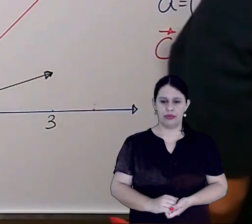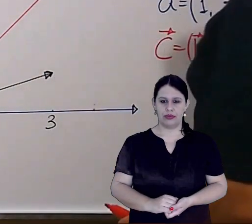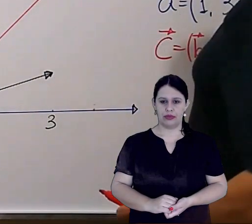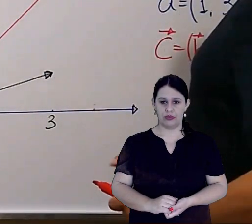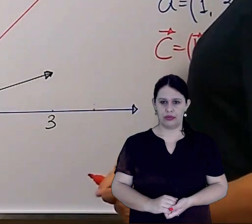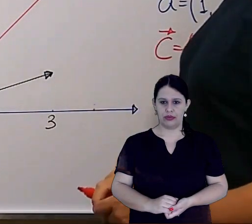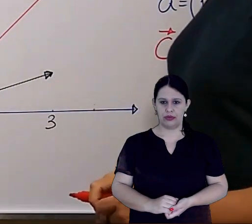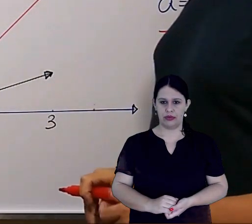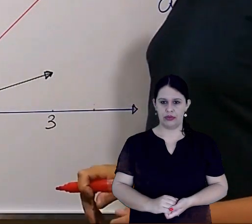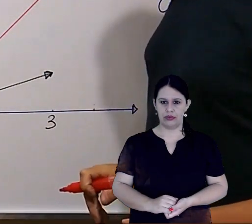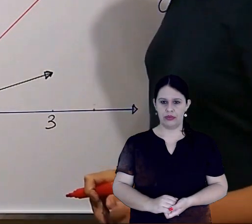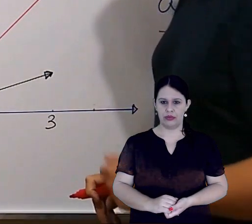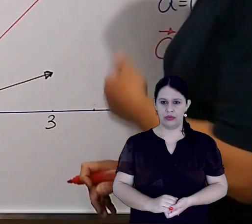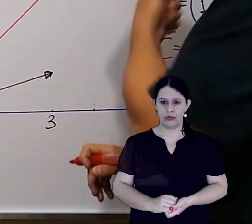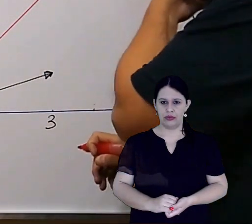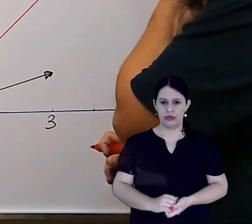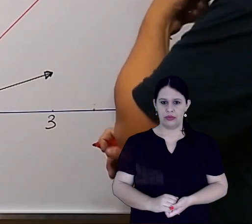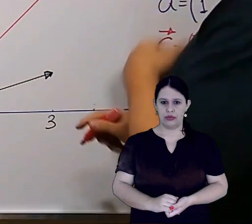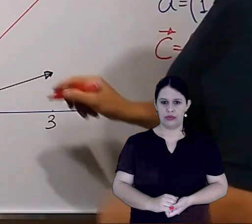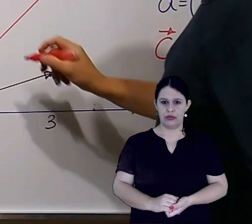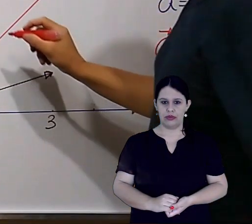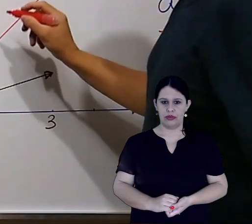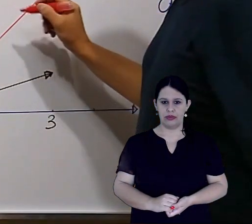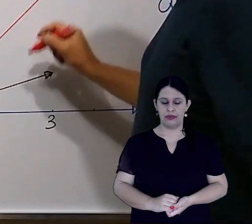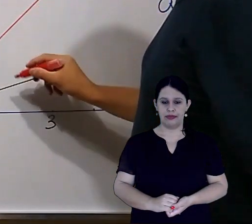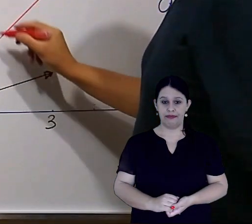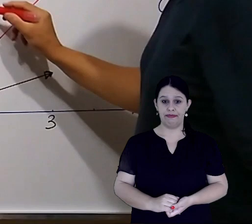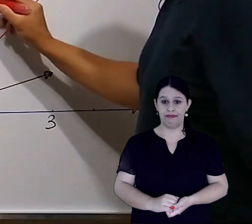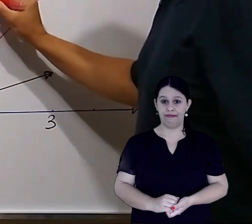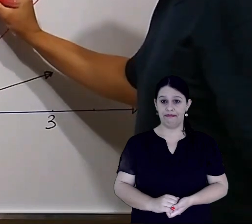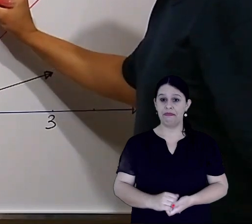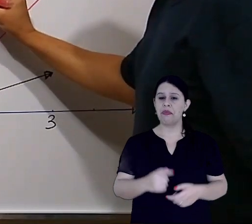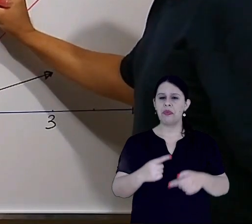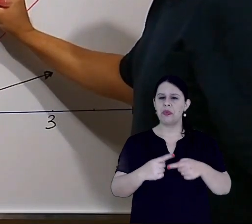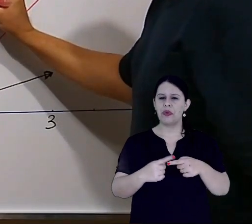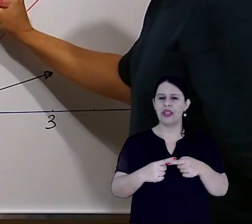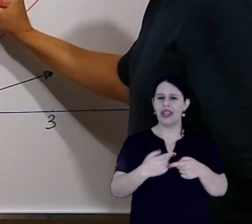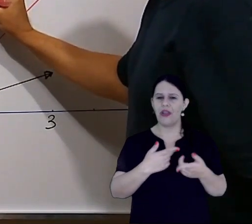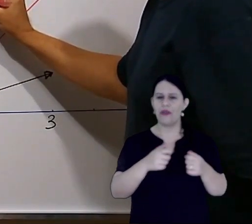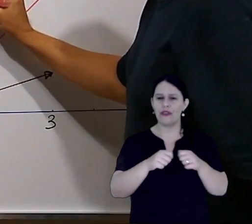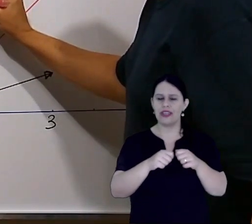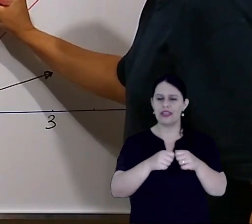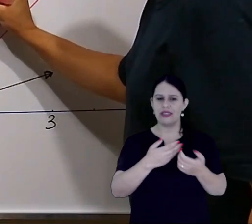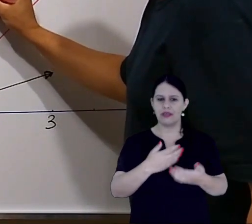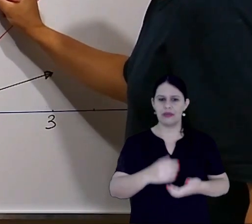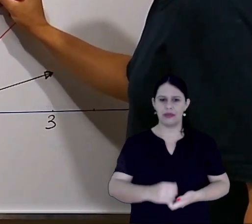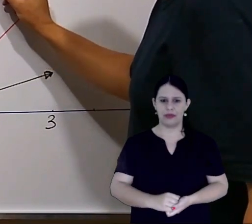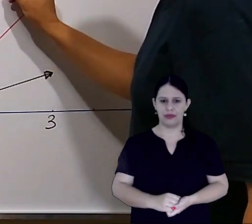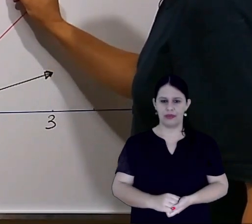Bacana Por que que eu fiz isso? Para fazer isto aqui Olha Eu vou fazer a projeção Aqui